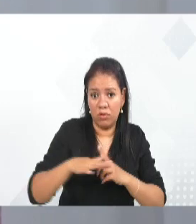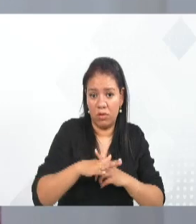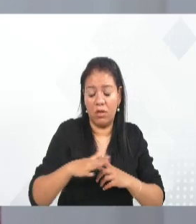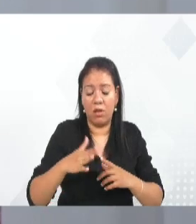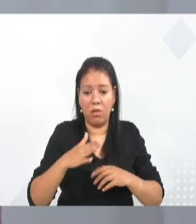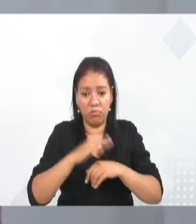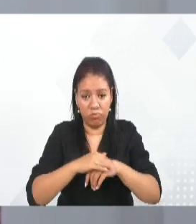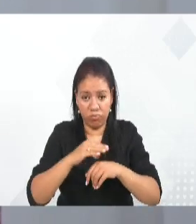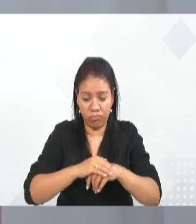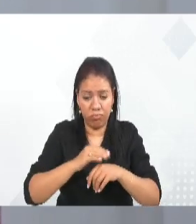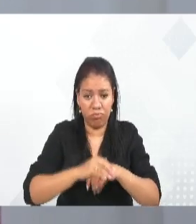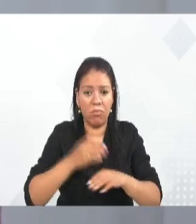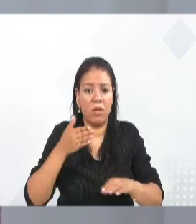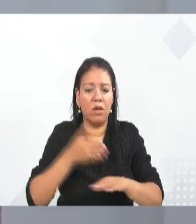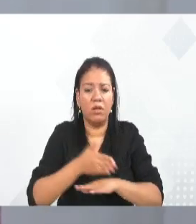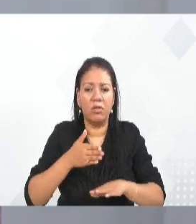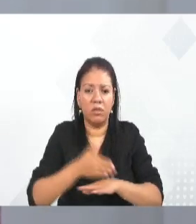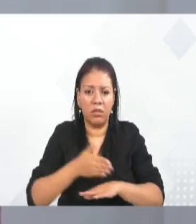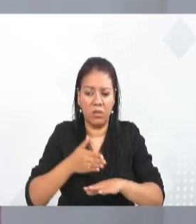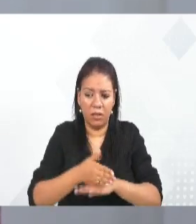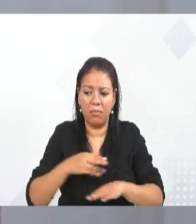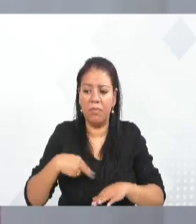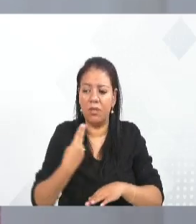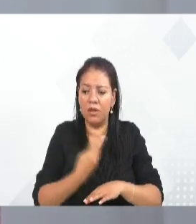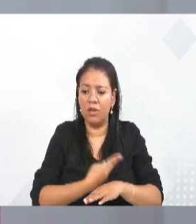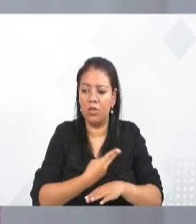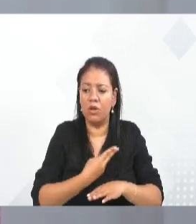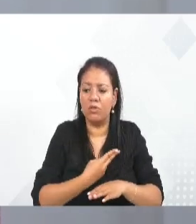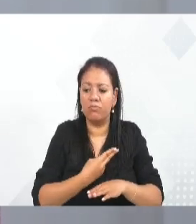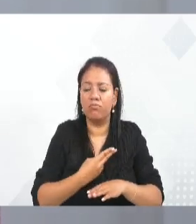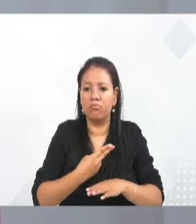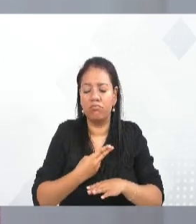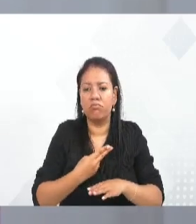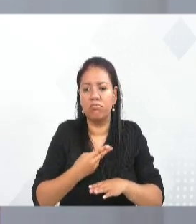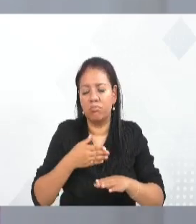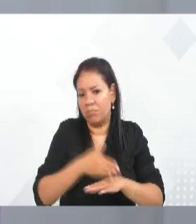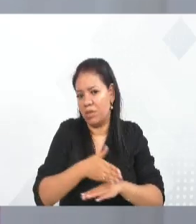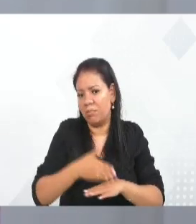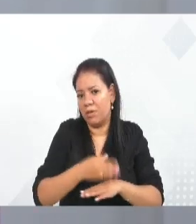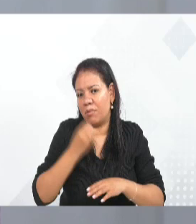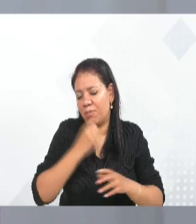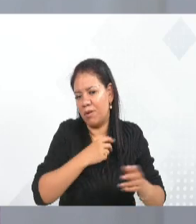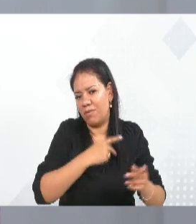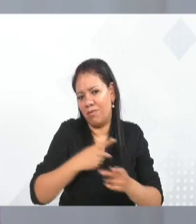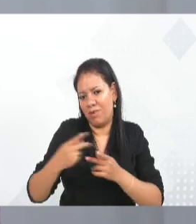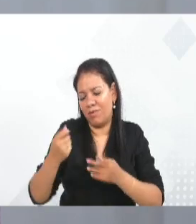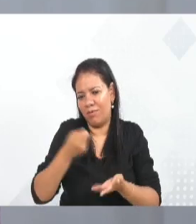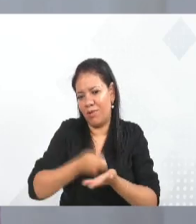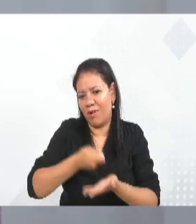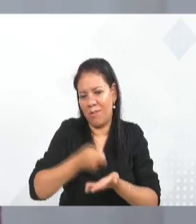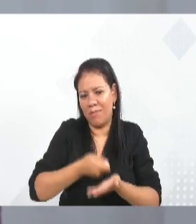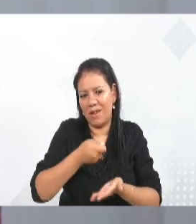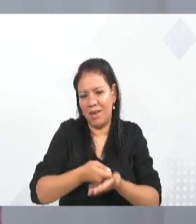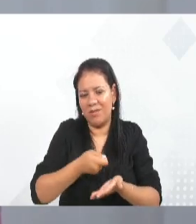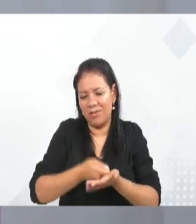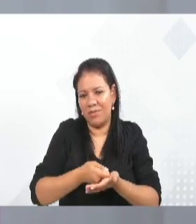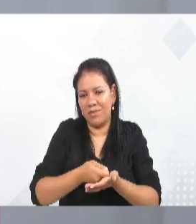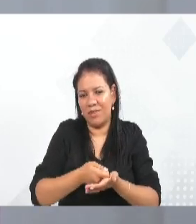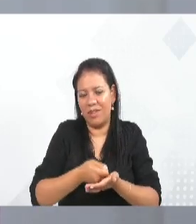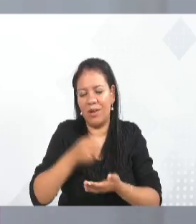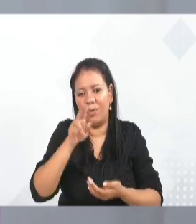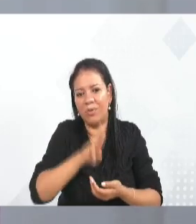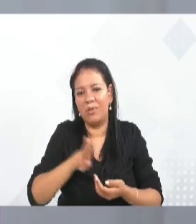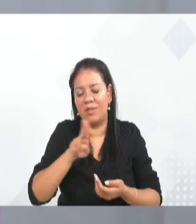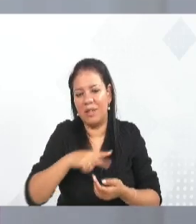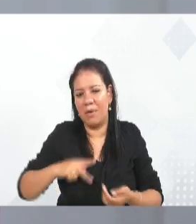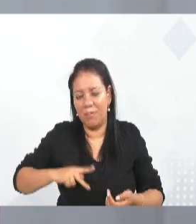sempre participa dessas ações e a gente faz a nossa parte por isso que é muito bem-vindo foi cobrado aqui Inclusive a utilidade